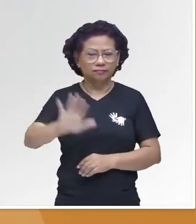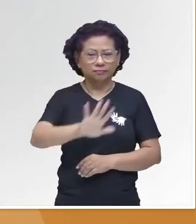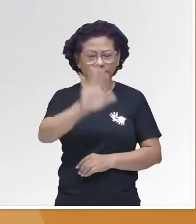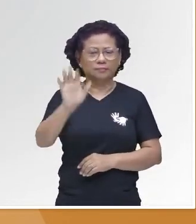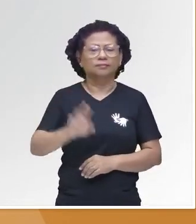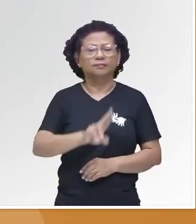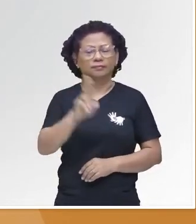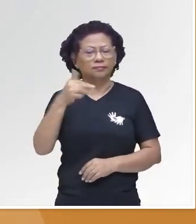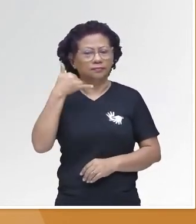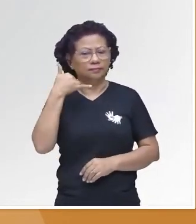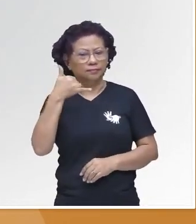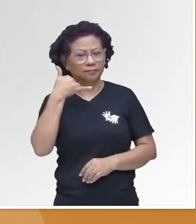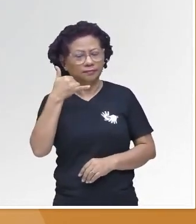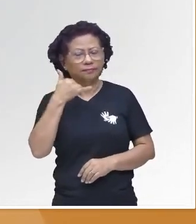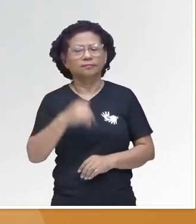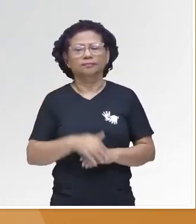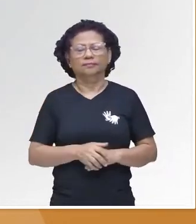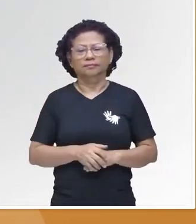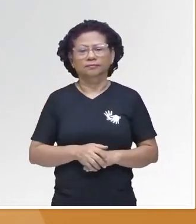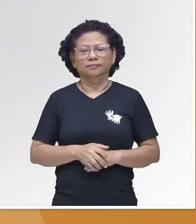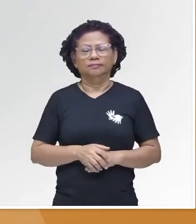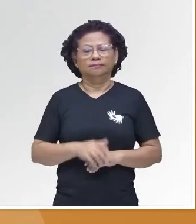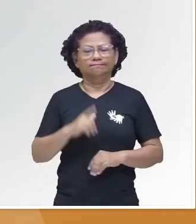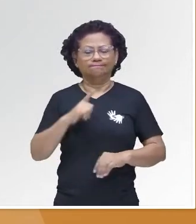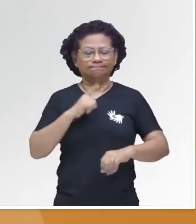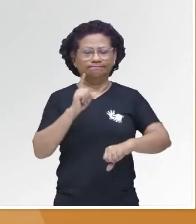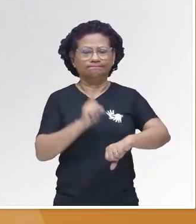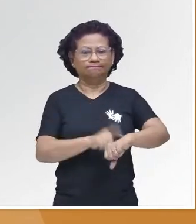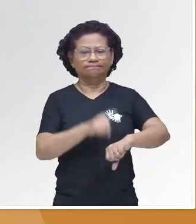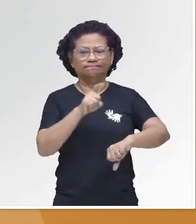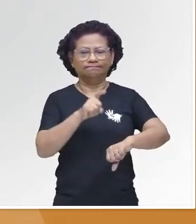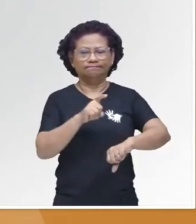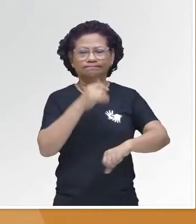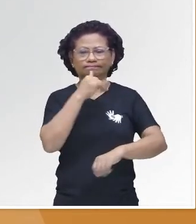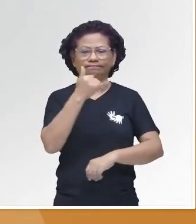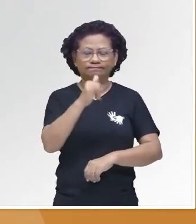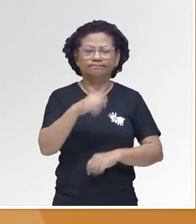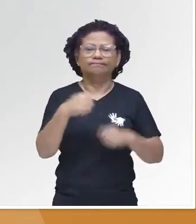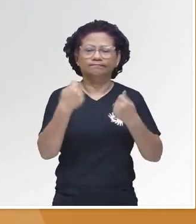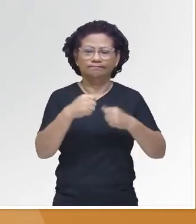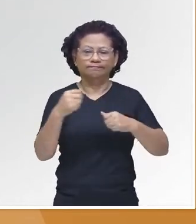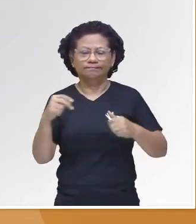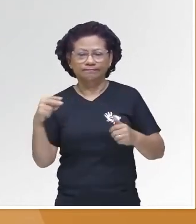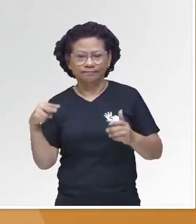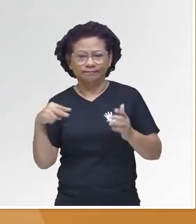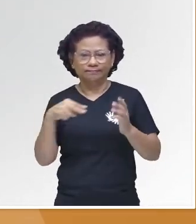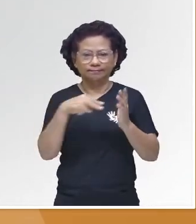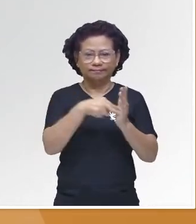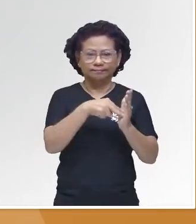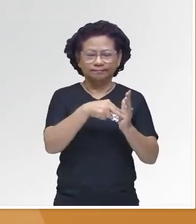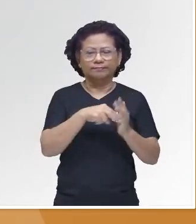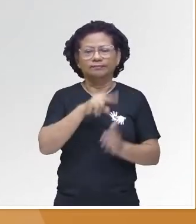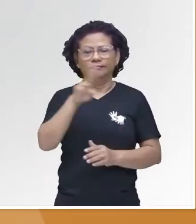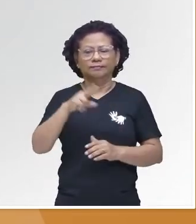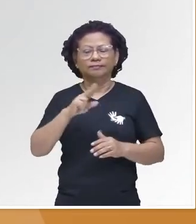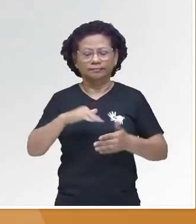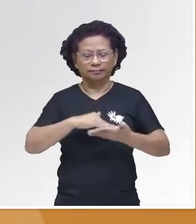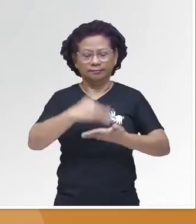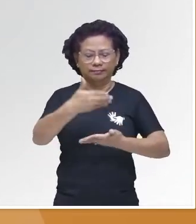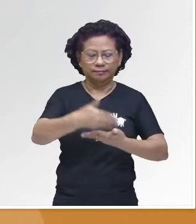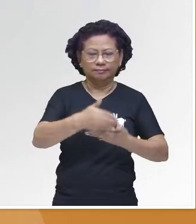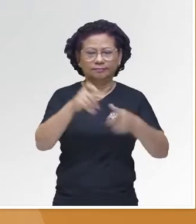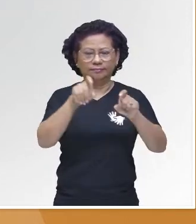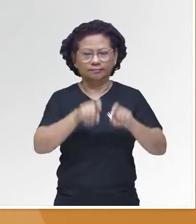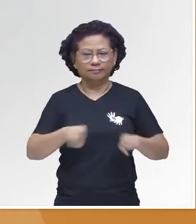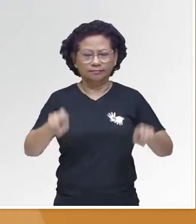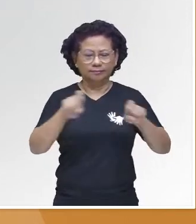do celular, chega um momento que precisamos de energia para fazer, né, a recarga, utilizando os computadores, né, seja